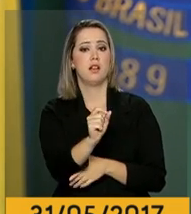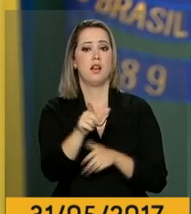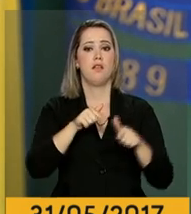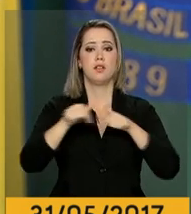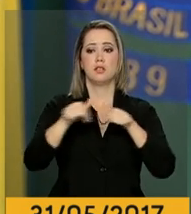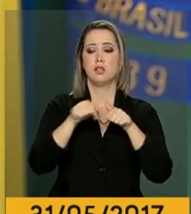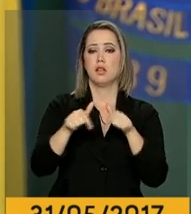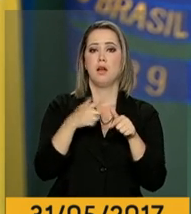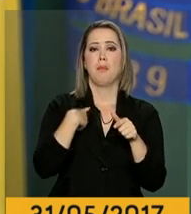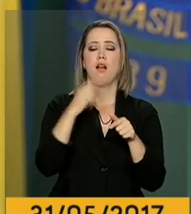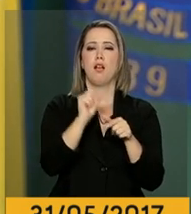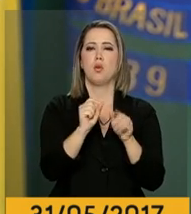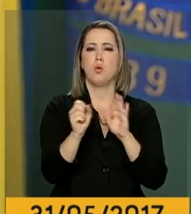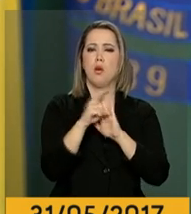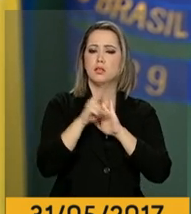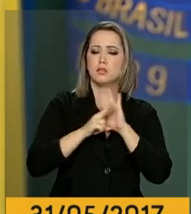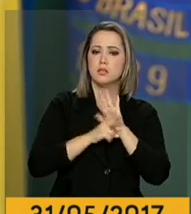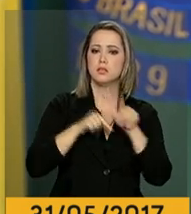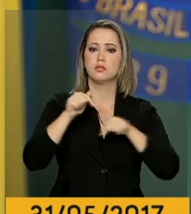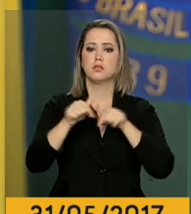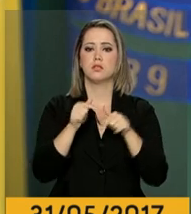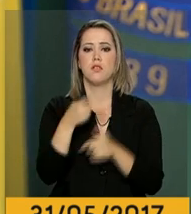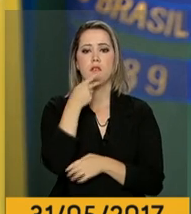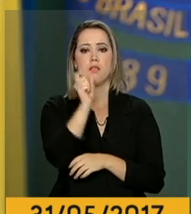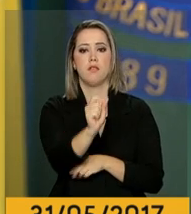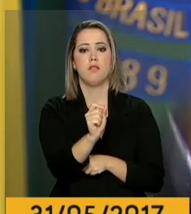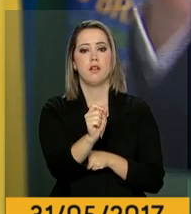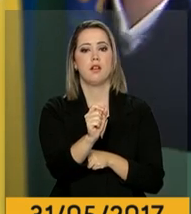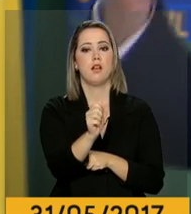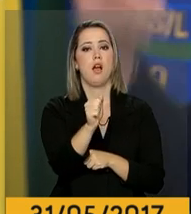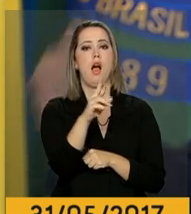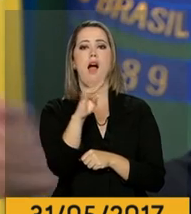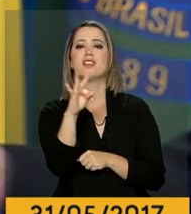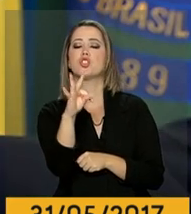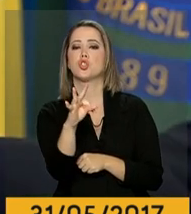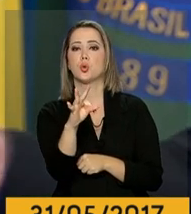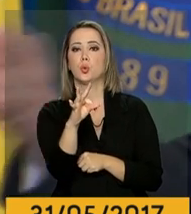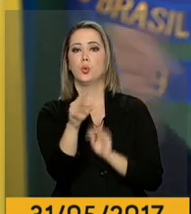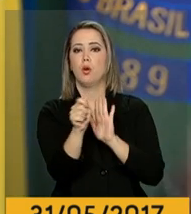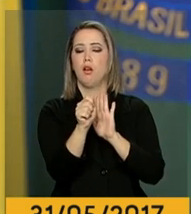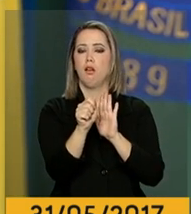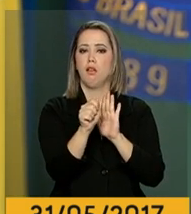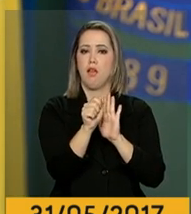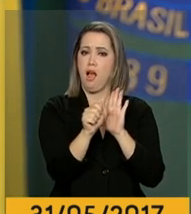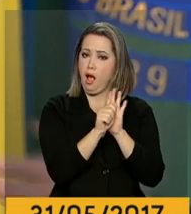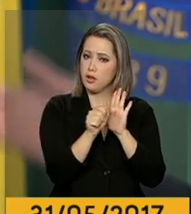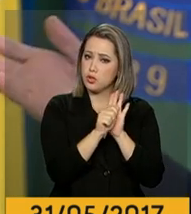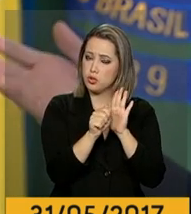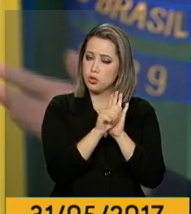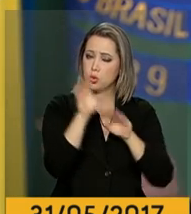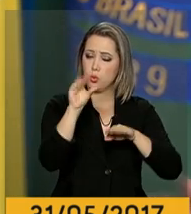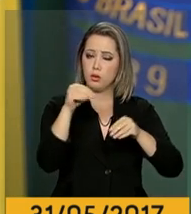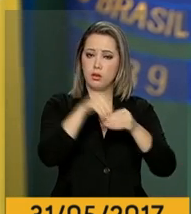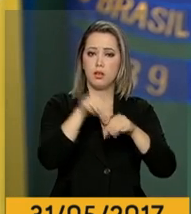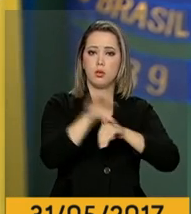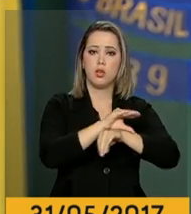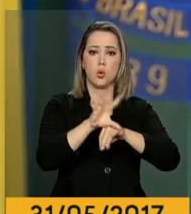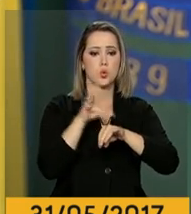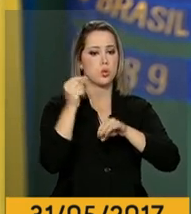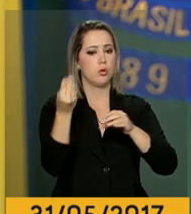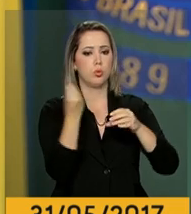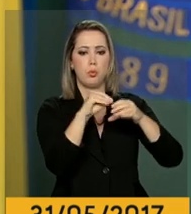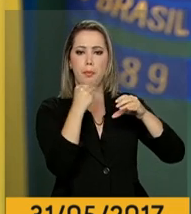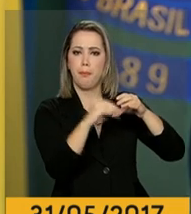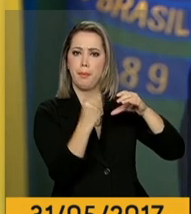não está na lei. Eu falei, vamos abrir aqui o artigo 7º da Constituição Federal. Daí, quando você lê o artigo da Constituição, tudo lá está lá